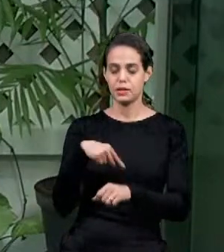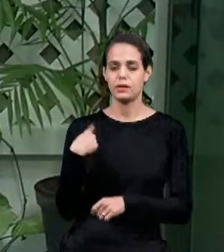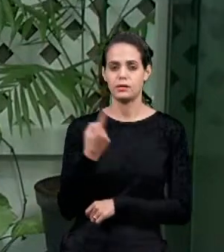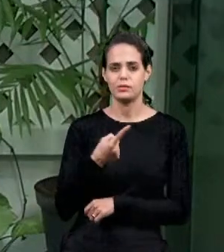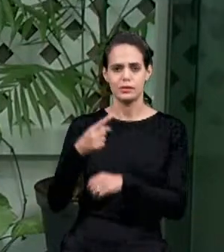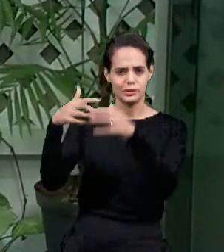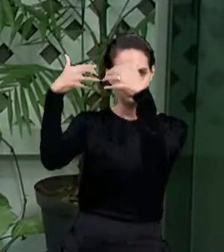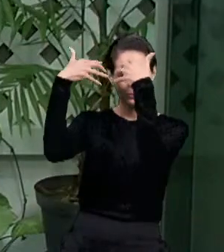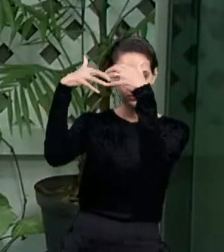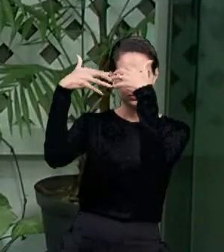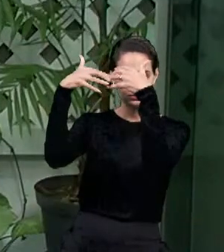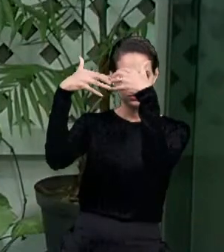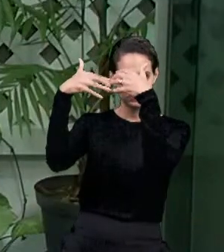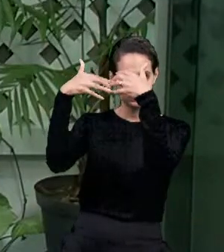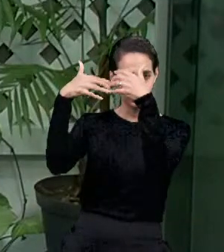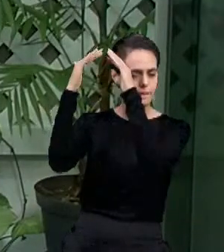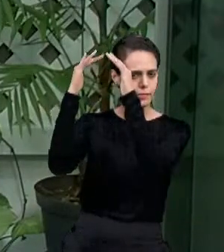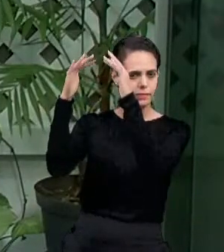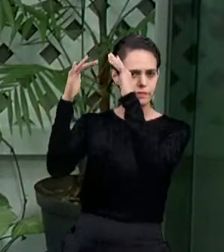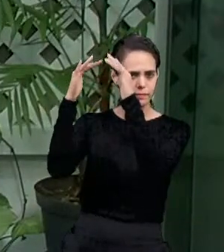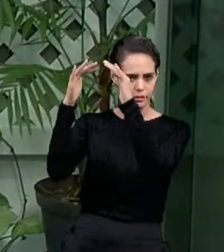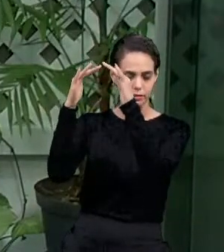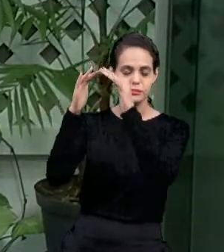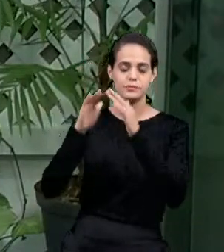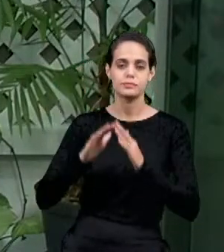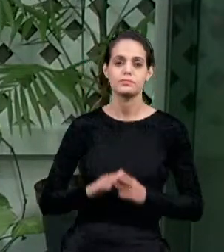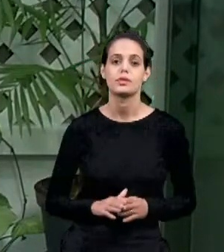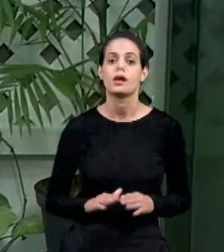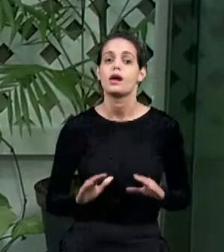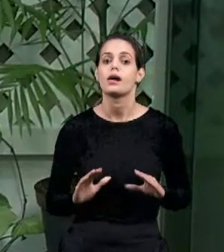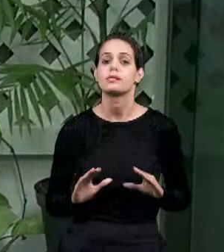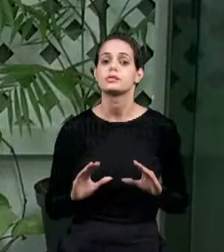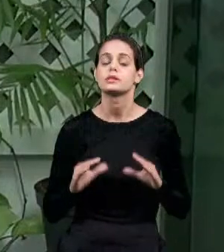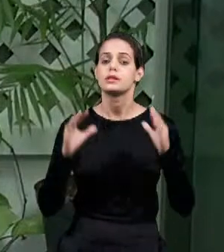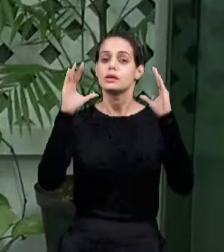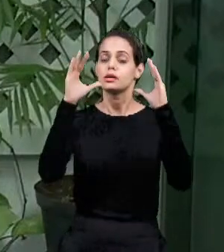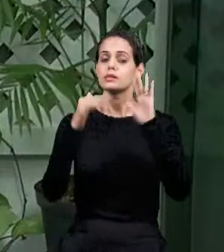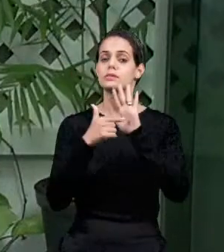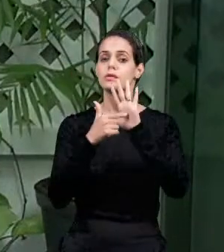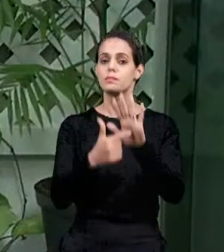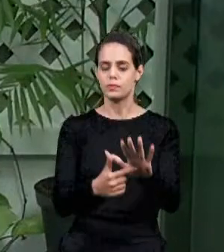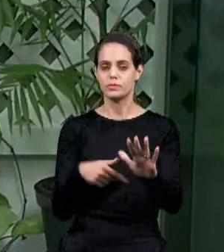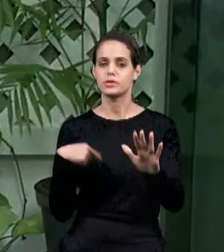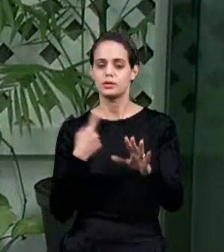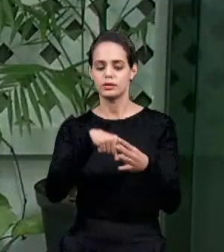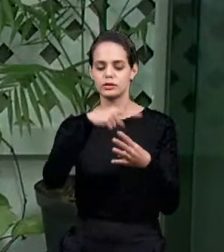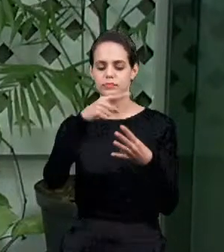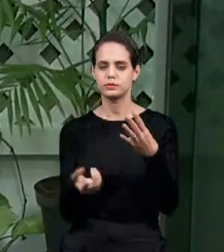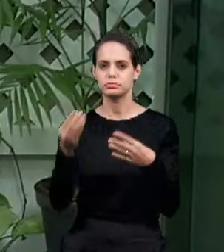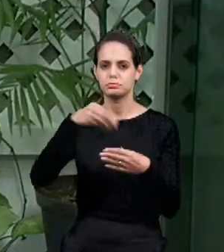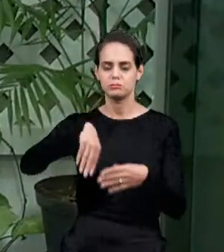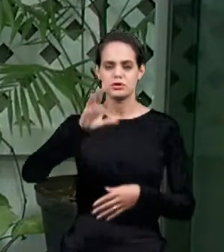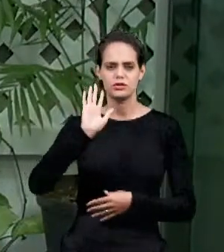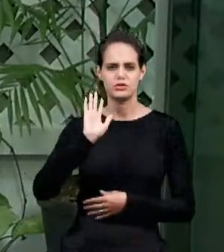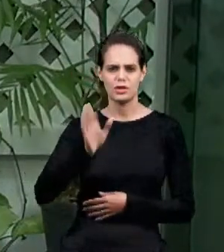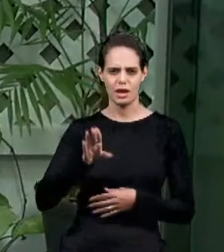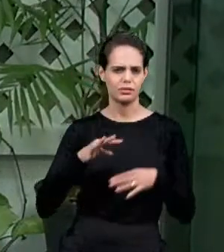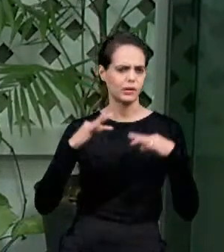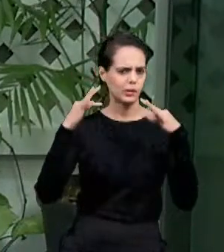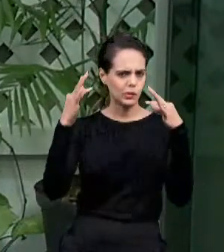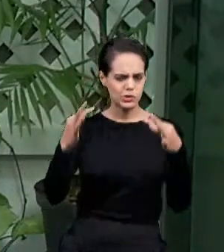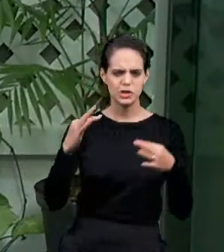nos coloca com muita propriedade dentro dessas medidas. A fé já